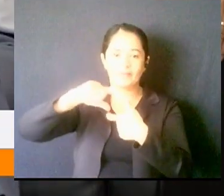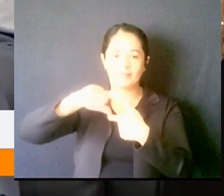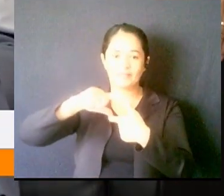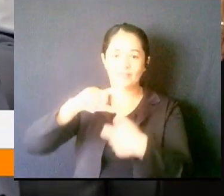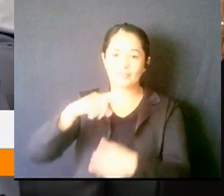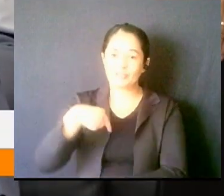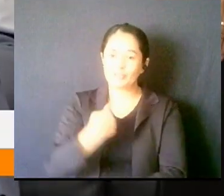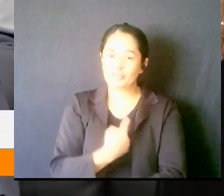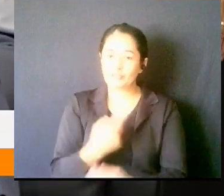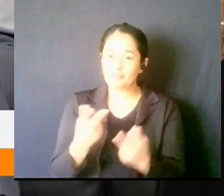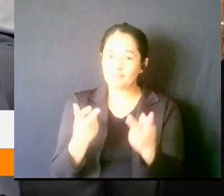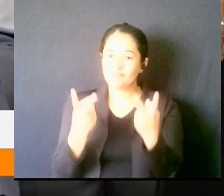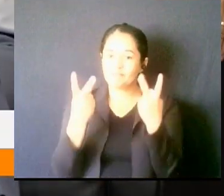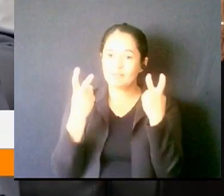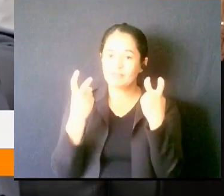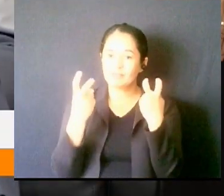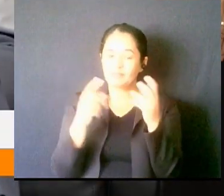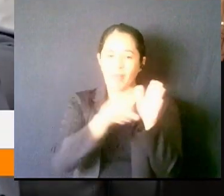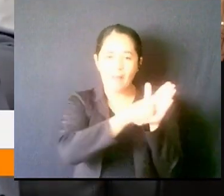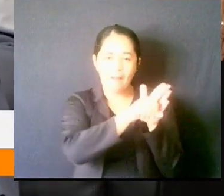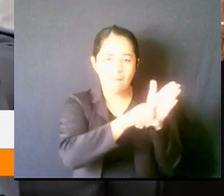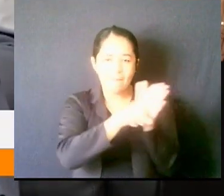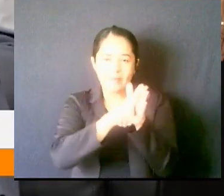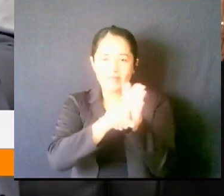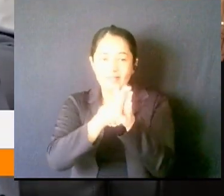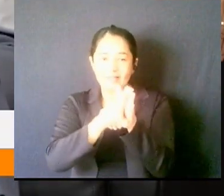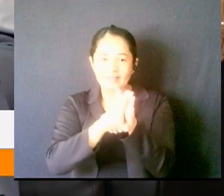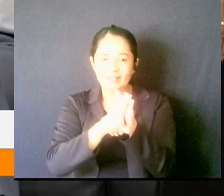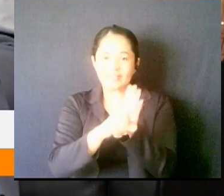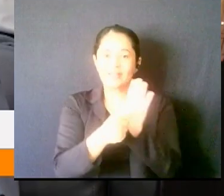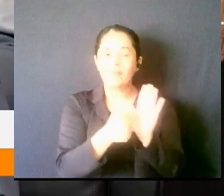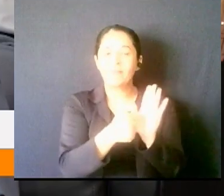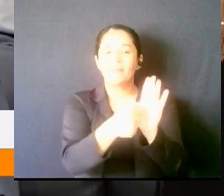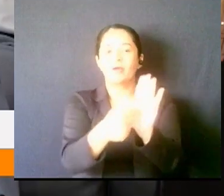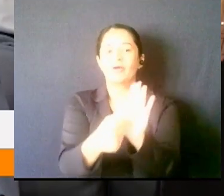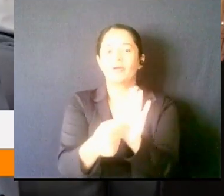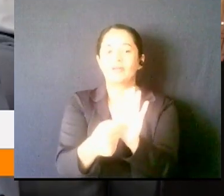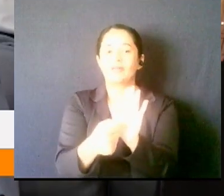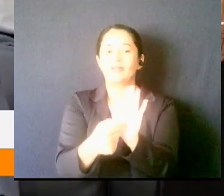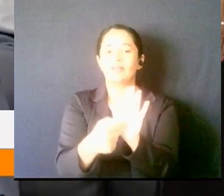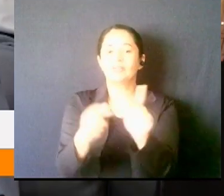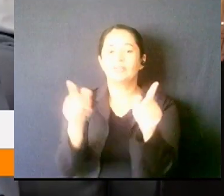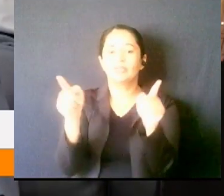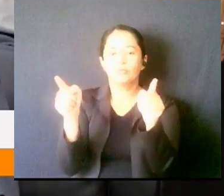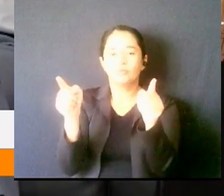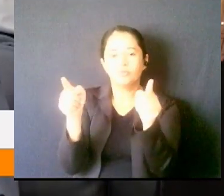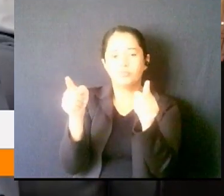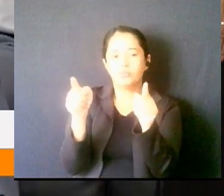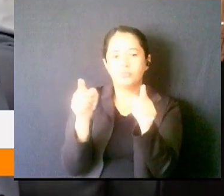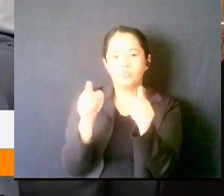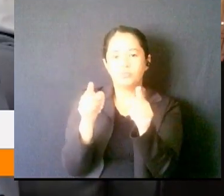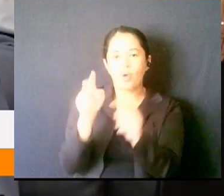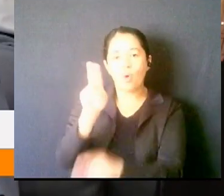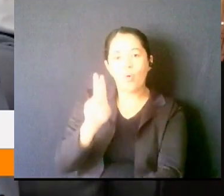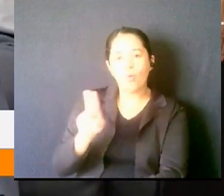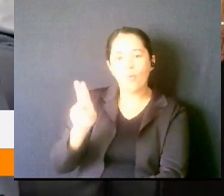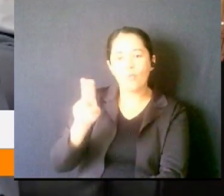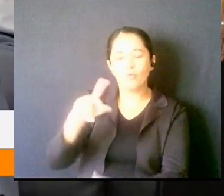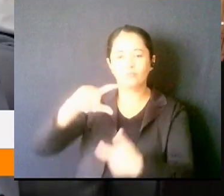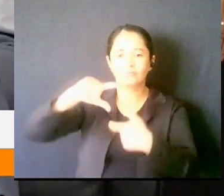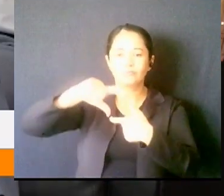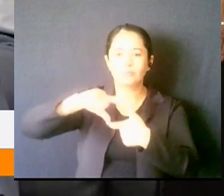pesquisa que eu falei da escola, tem mostrado que está tendo uma diminuição no uso de preservativos por